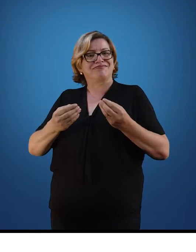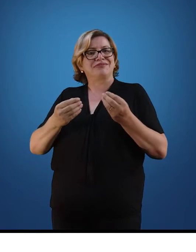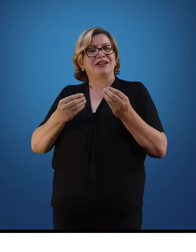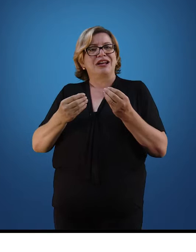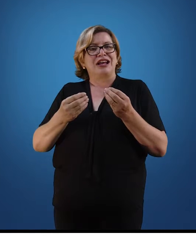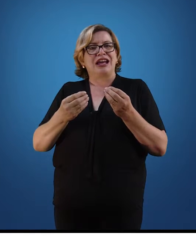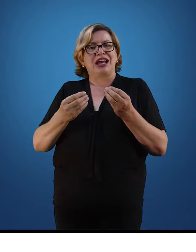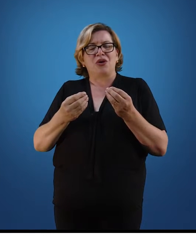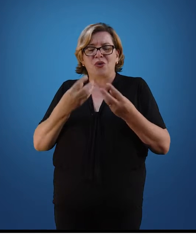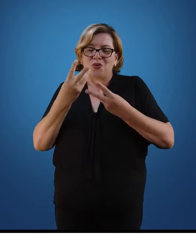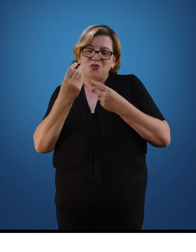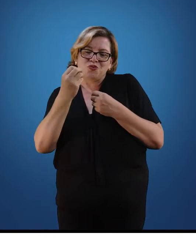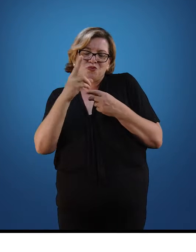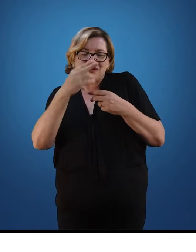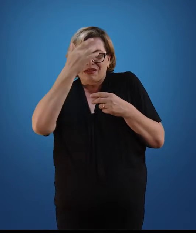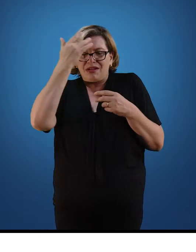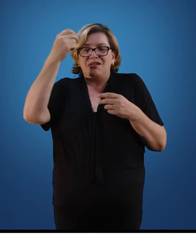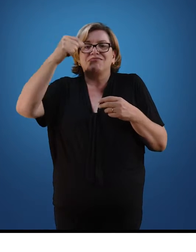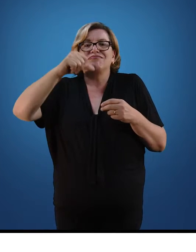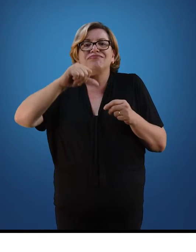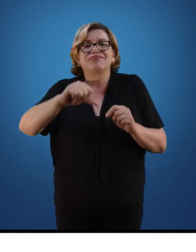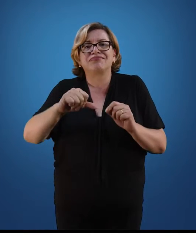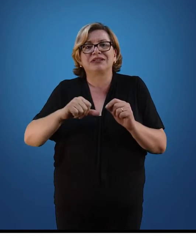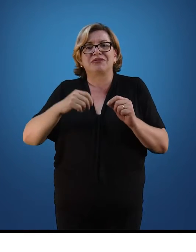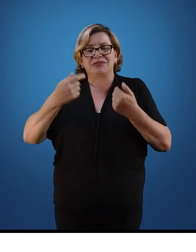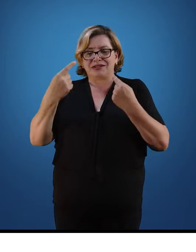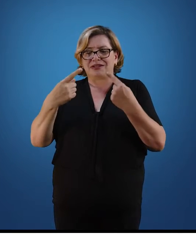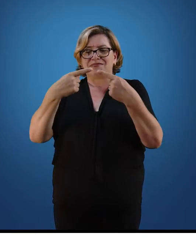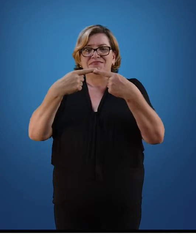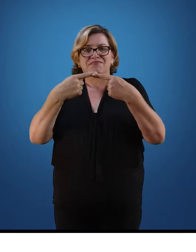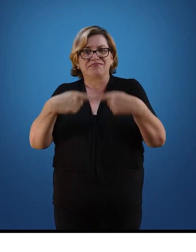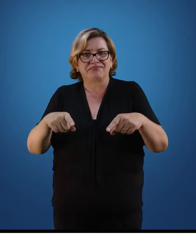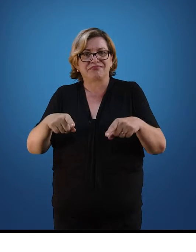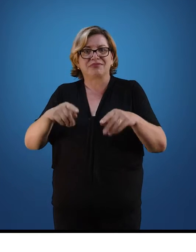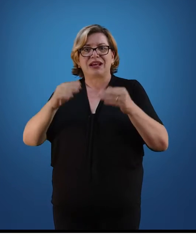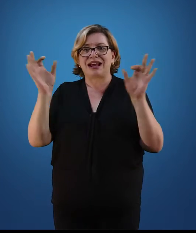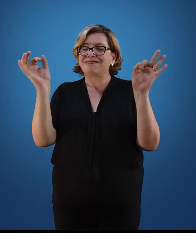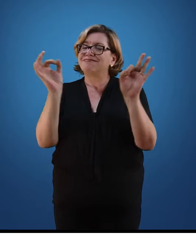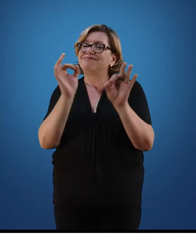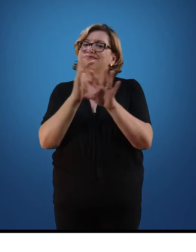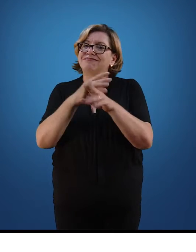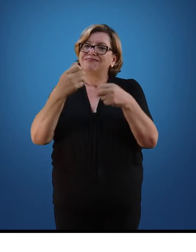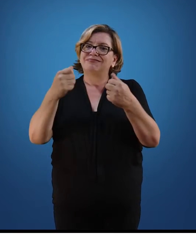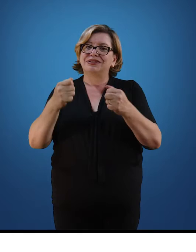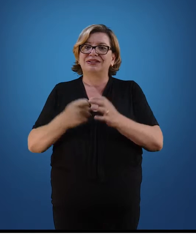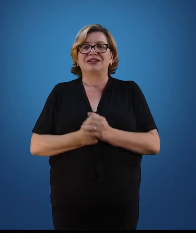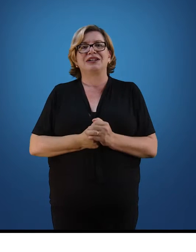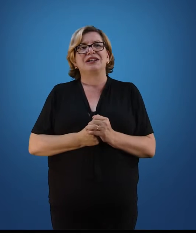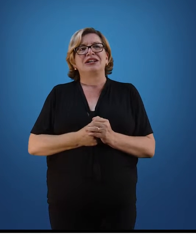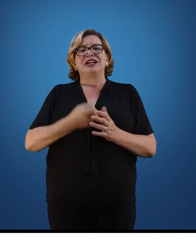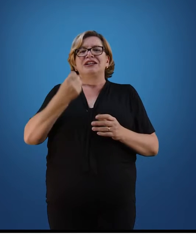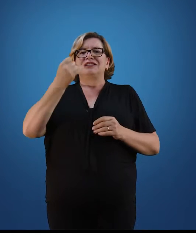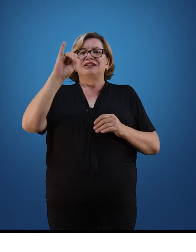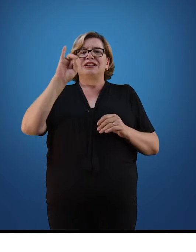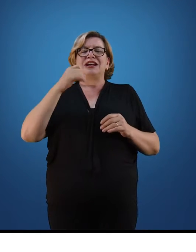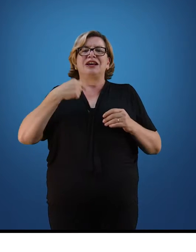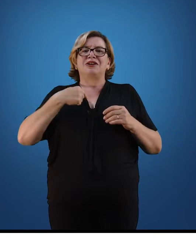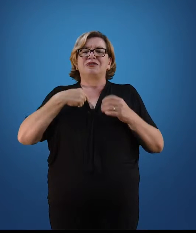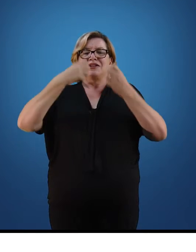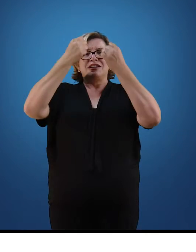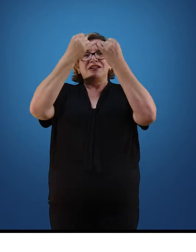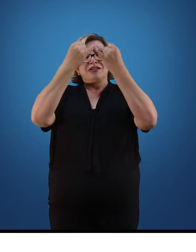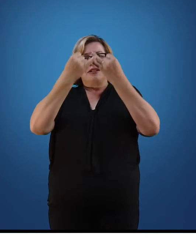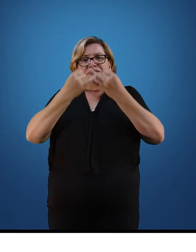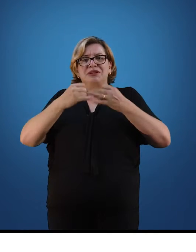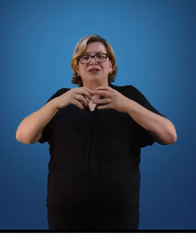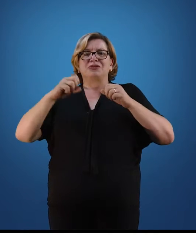inovação, minimizar esses fatores, essas barreiras que desestimulam a inovação. E quando eu falo em inovação na educação,